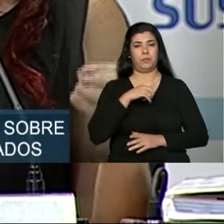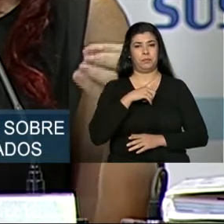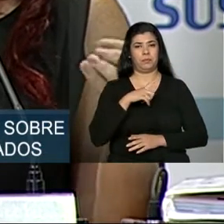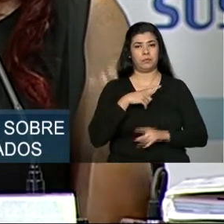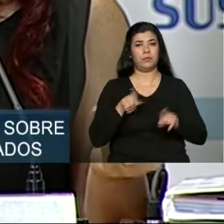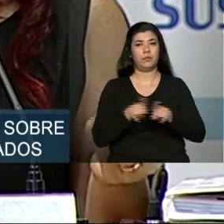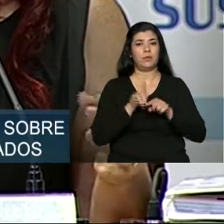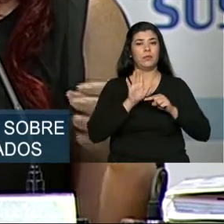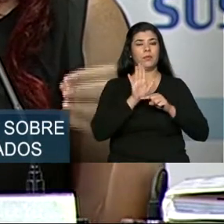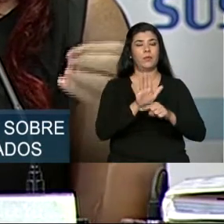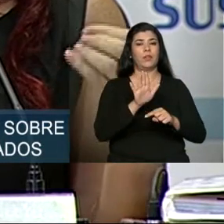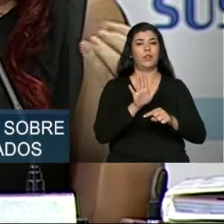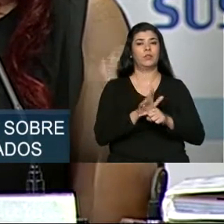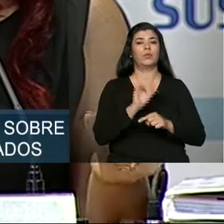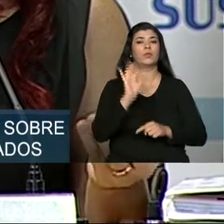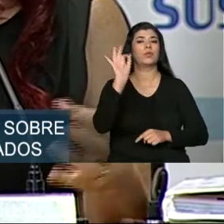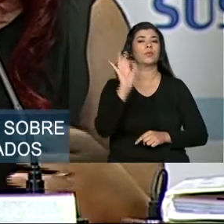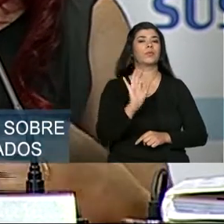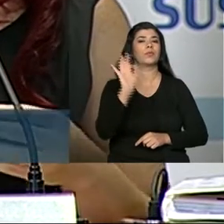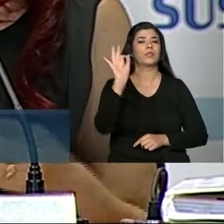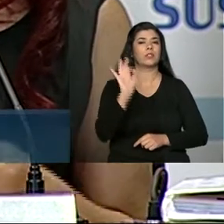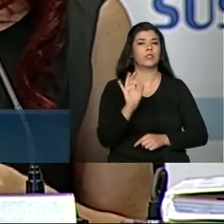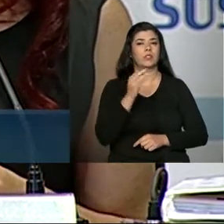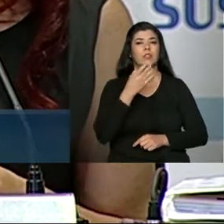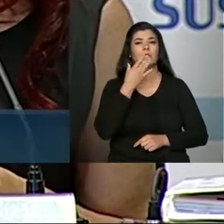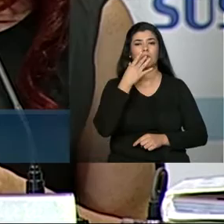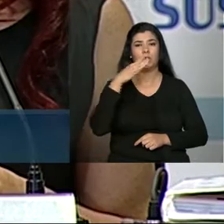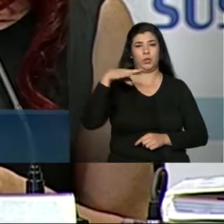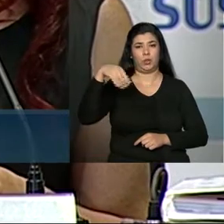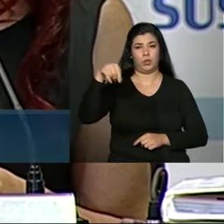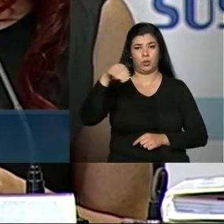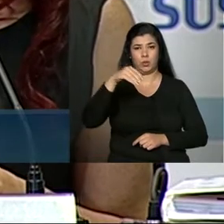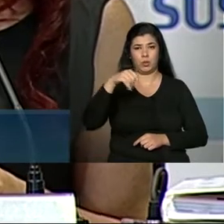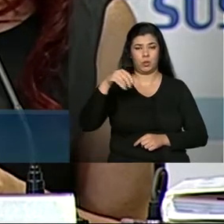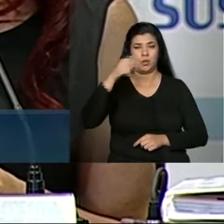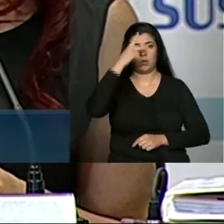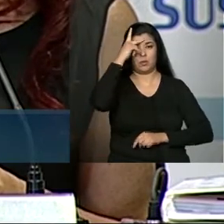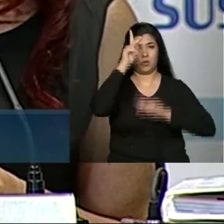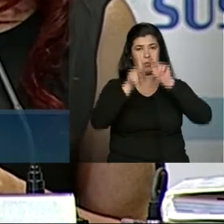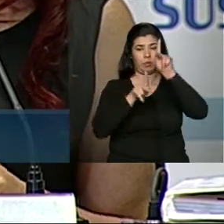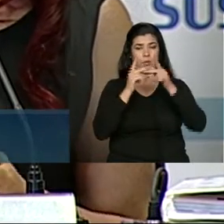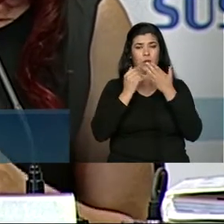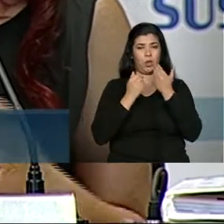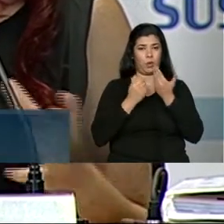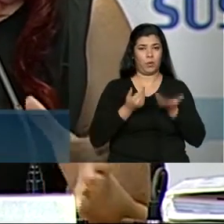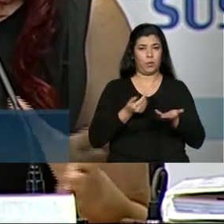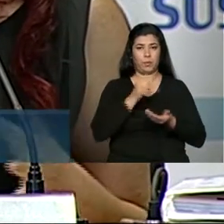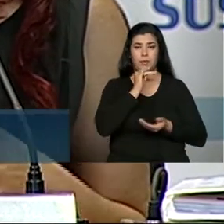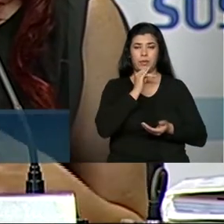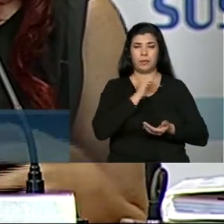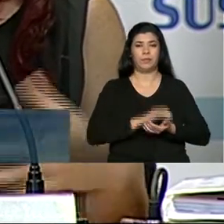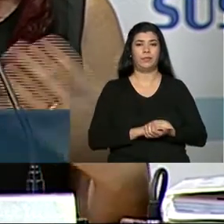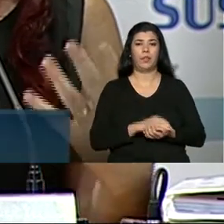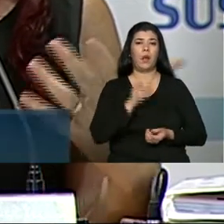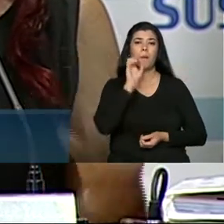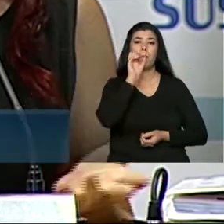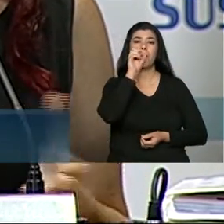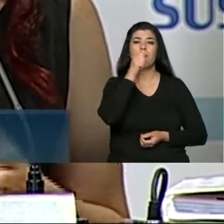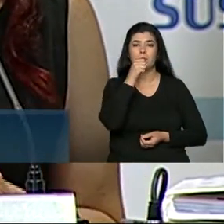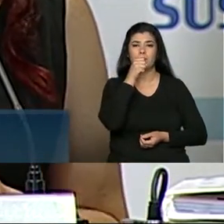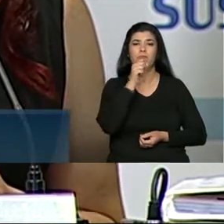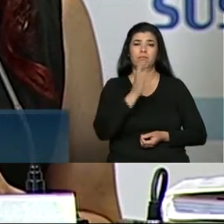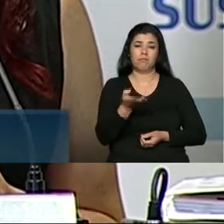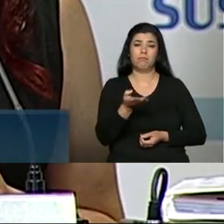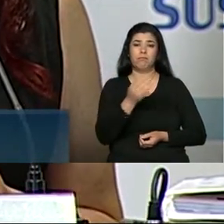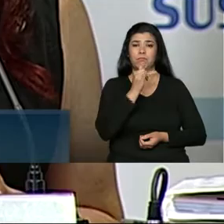mais contribuem com o teor de sódio na população, né? Então, o pão, por exemplo, é um